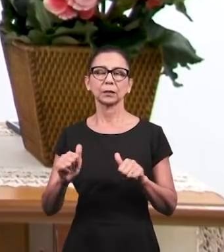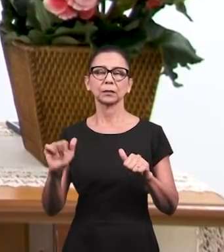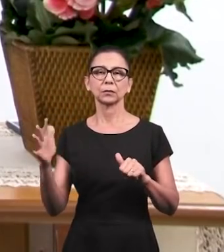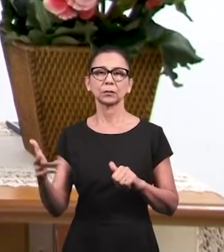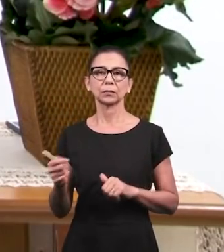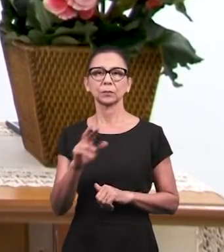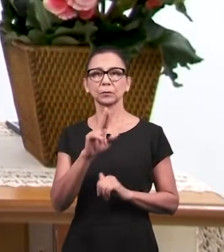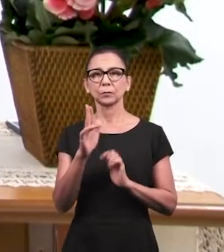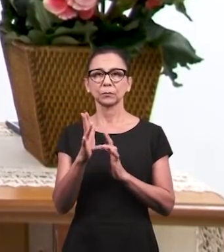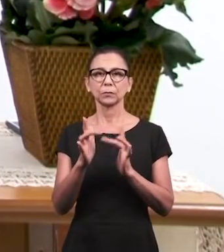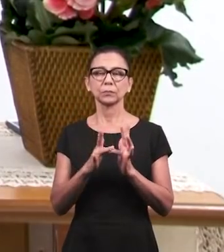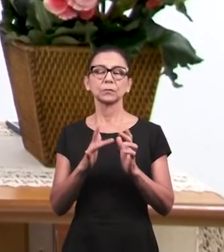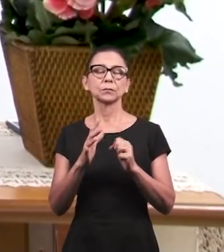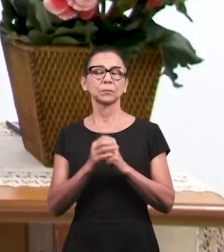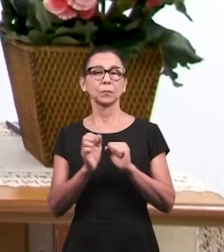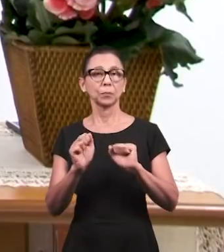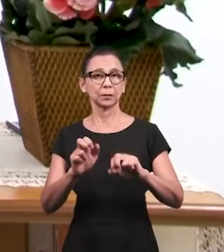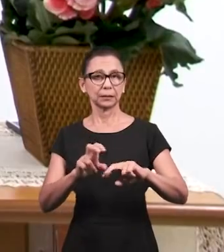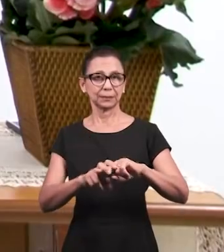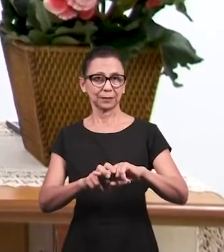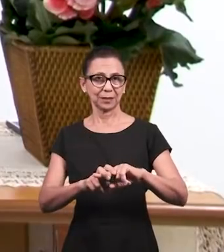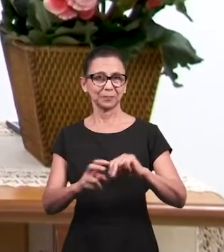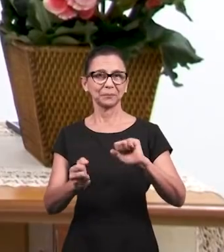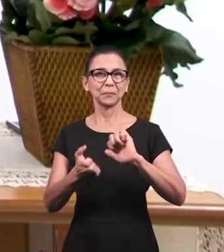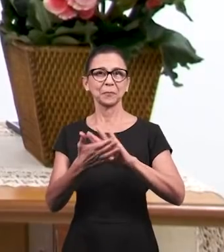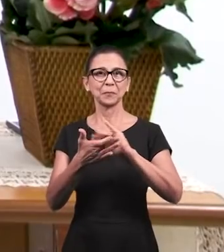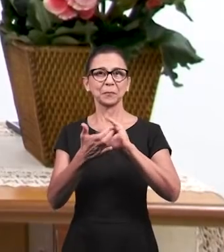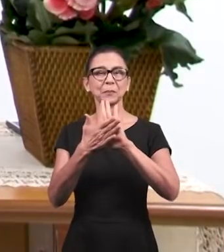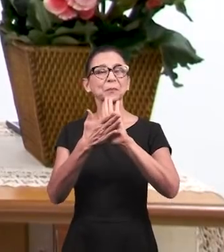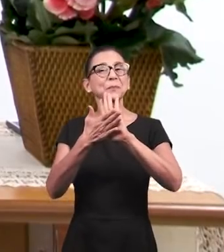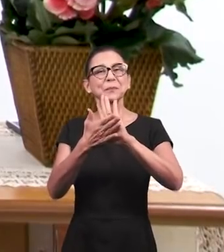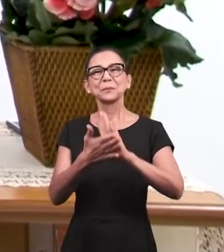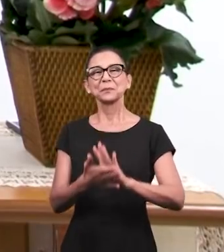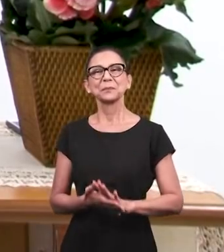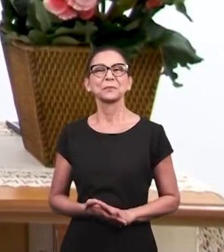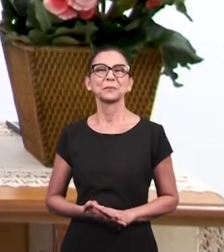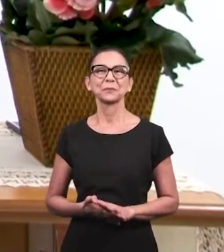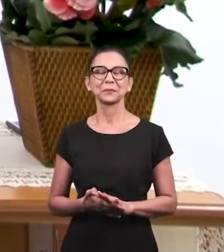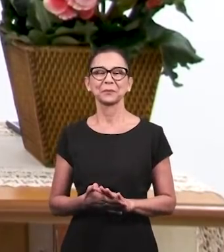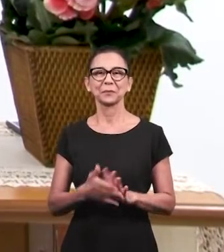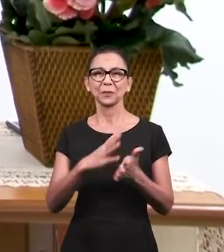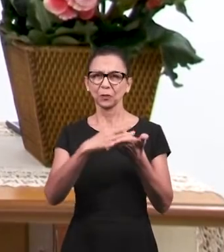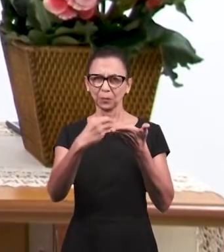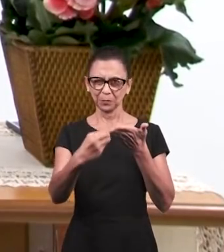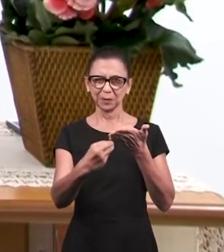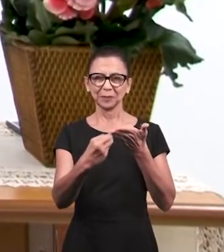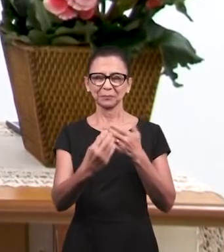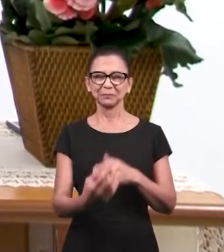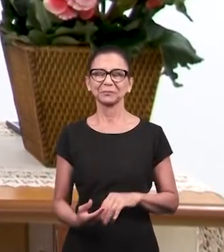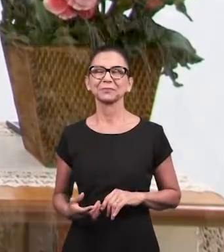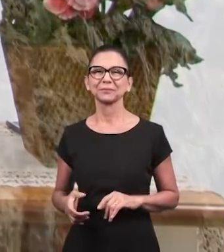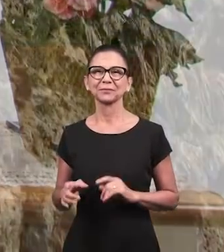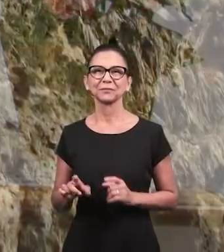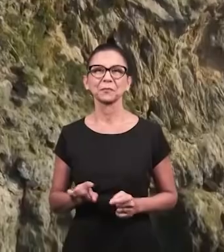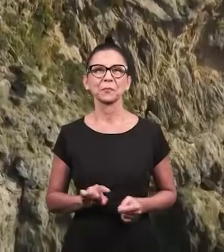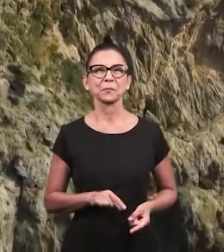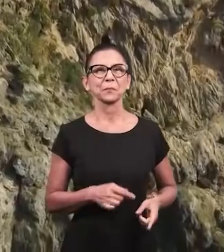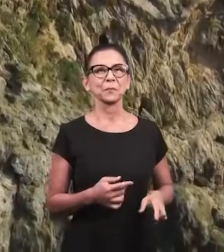Senhor Jesus. Amém. Podemos assentar, vamos louvar ao nome do Senhor. Não deixe de acompanhar o louvor na sua